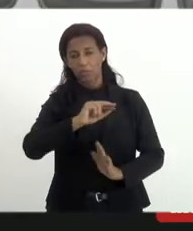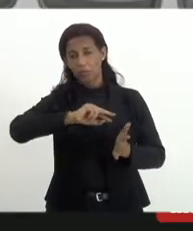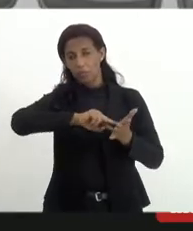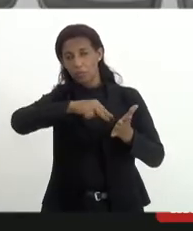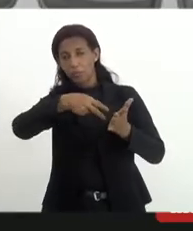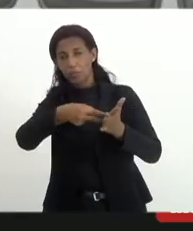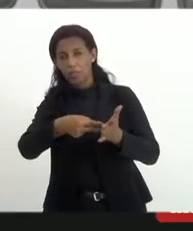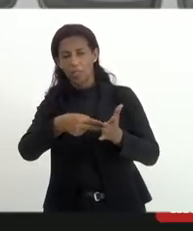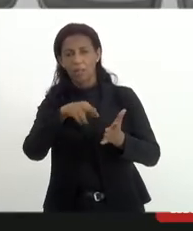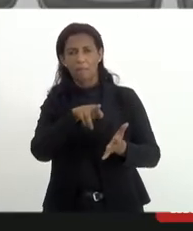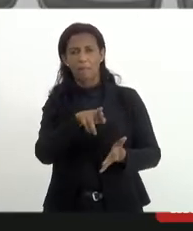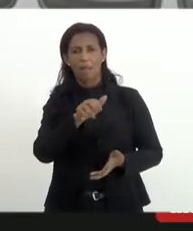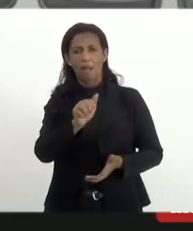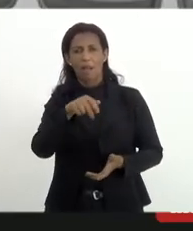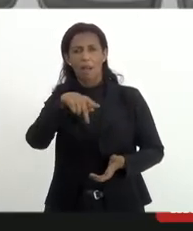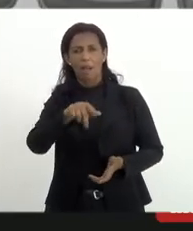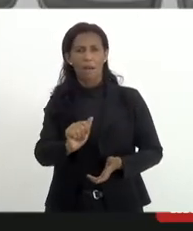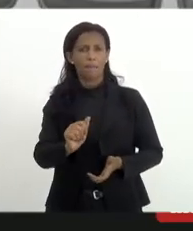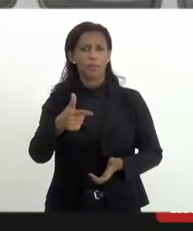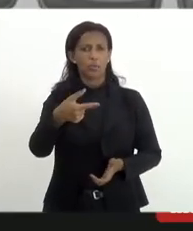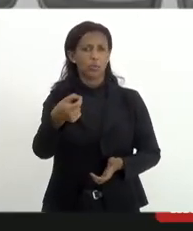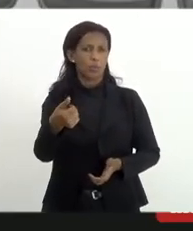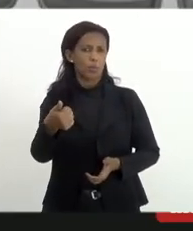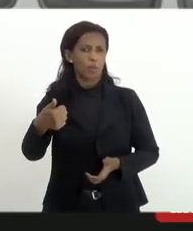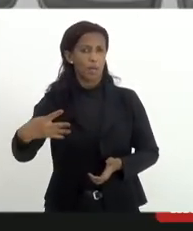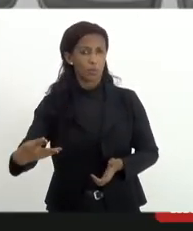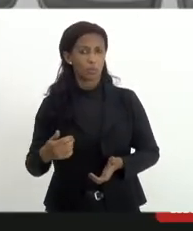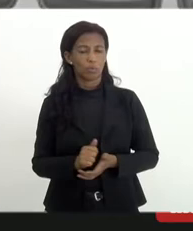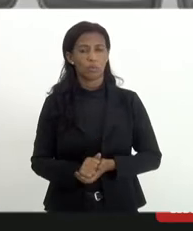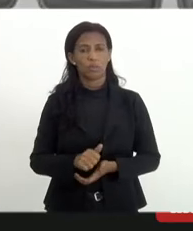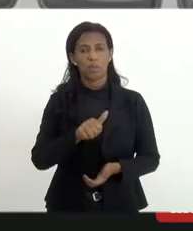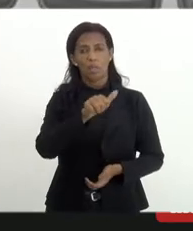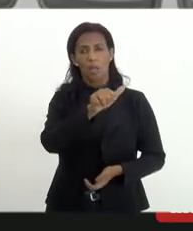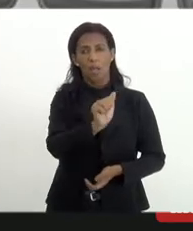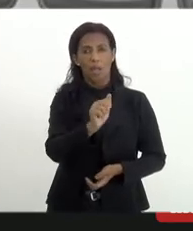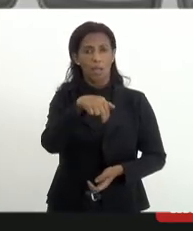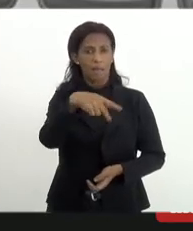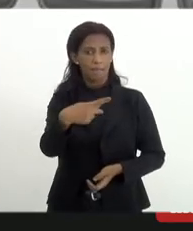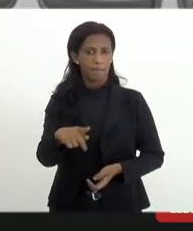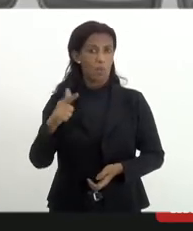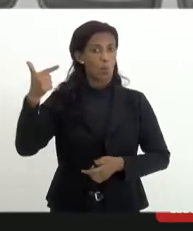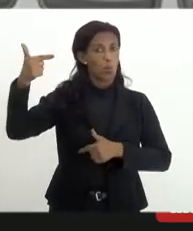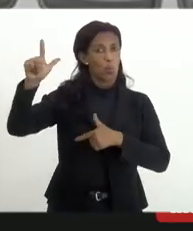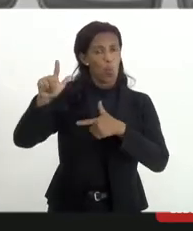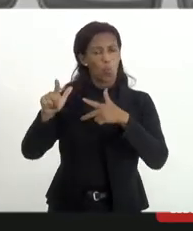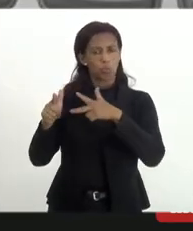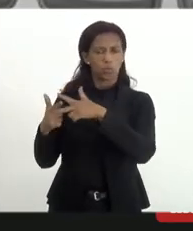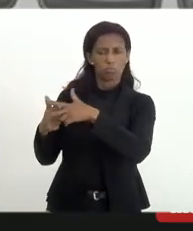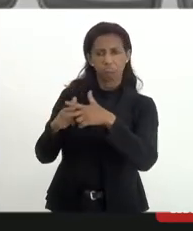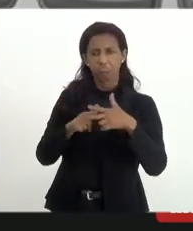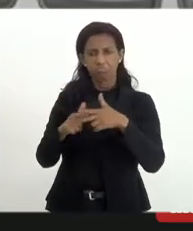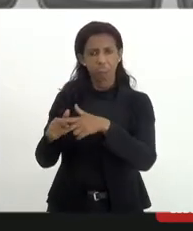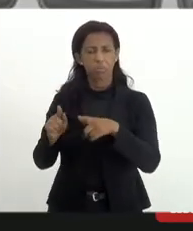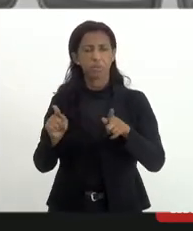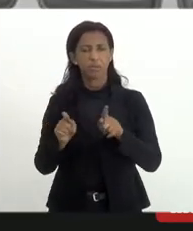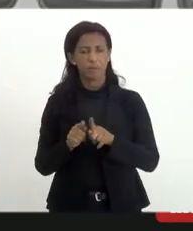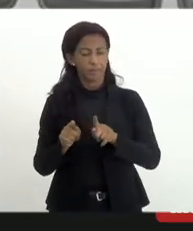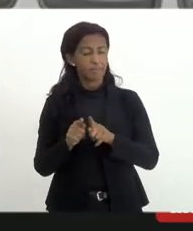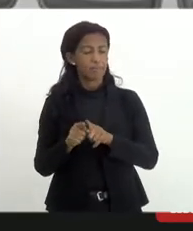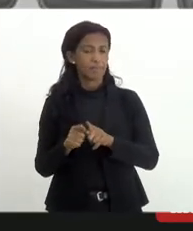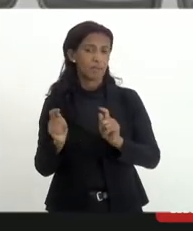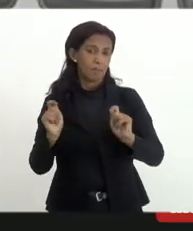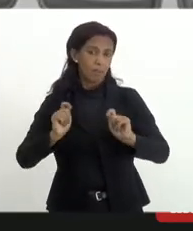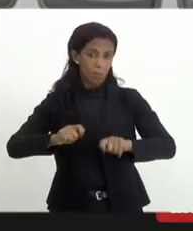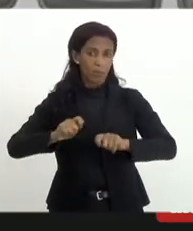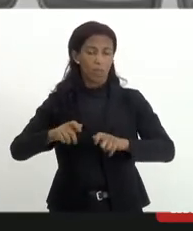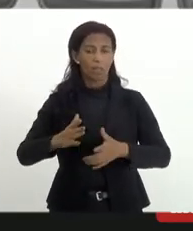pela RAMP 12 de 2014, a Agência Nacional do Petróleo, com outras ferramentas, né, também